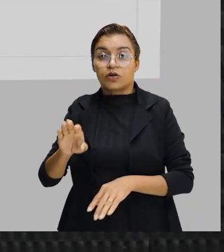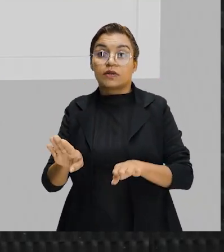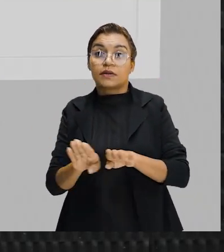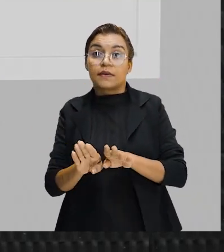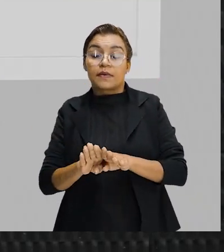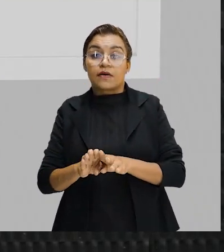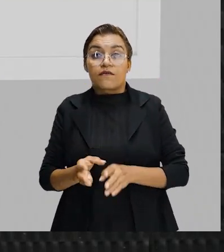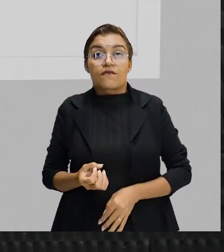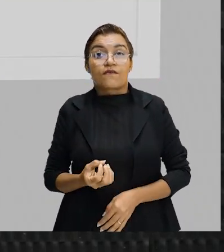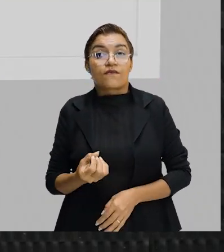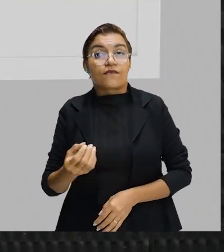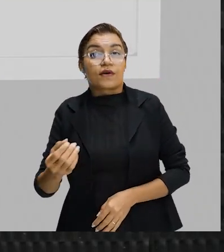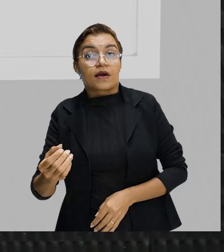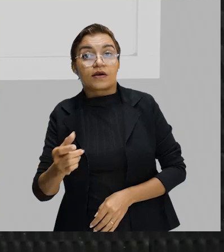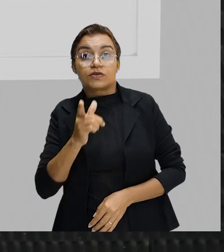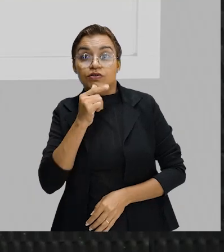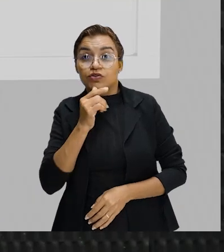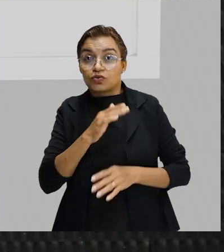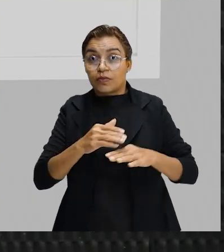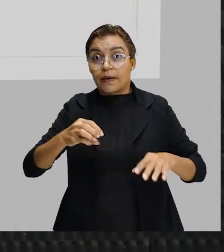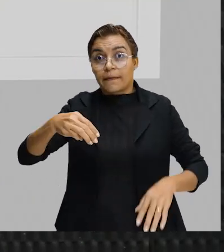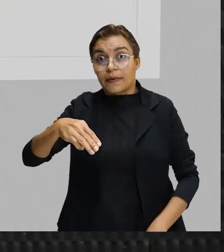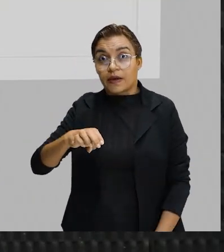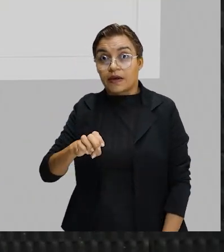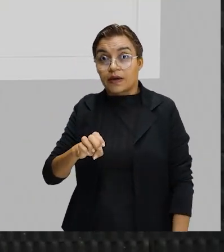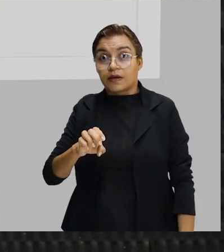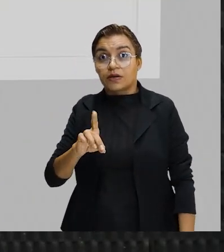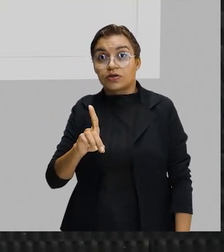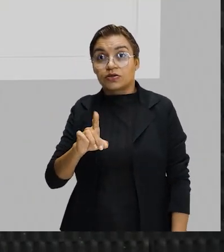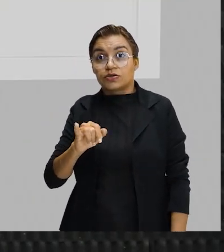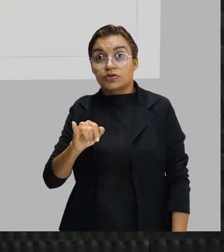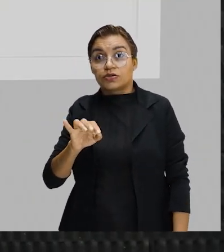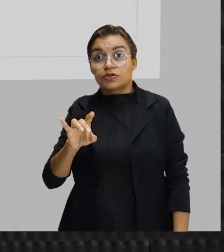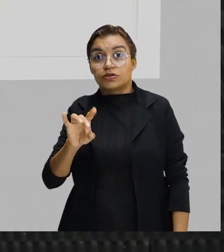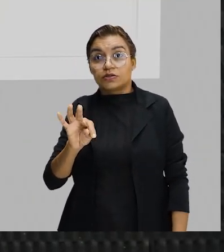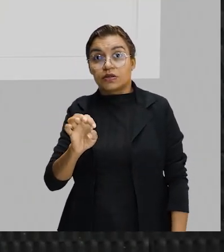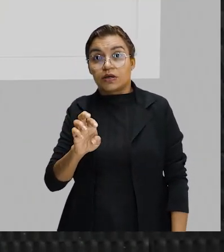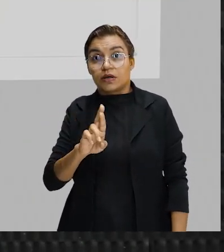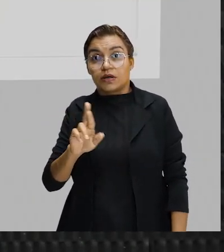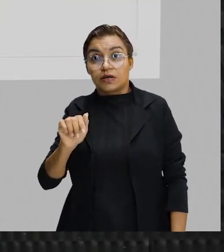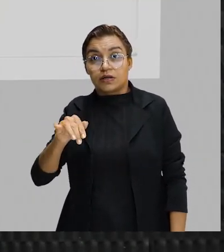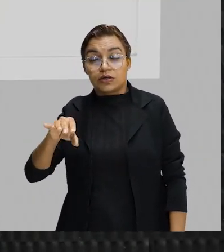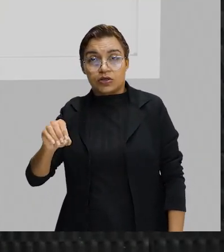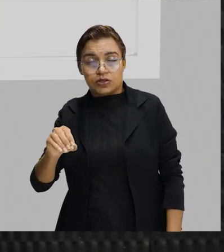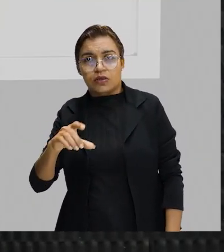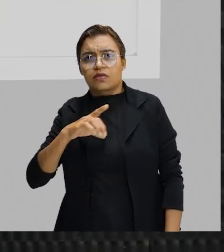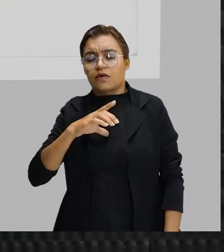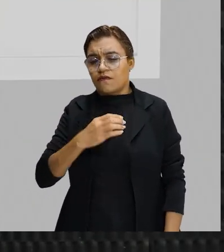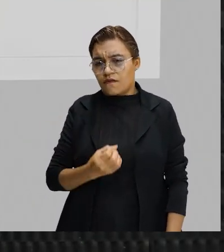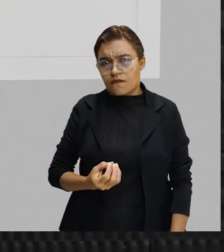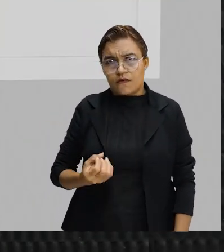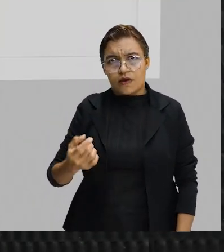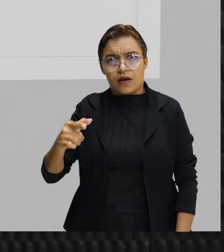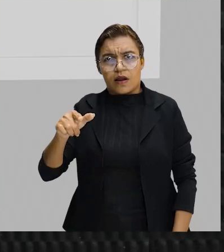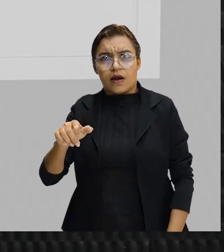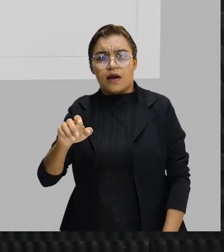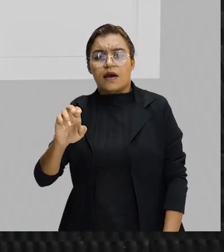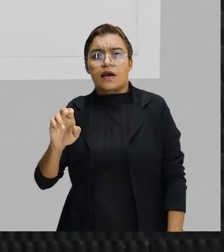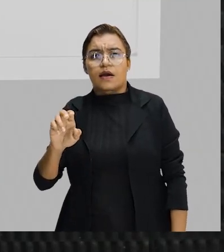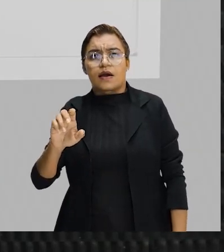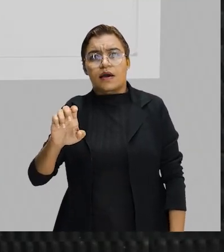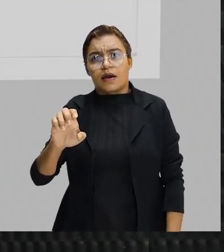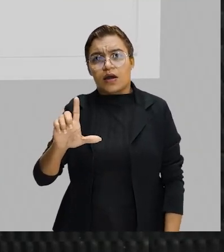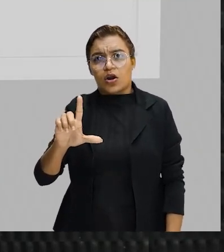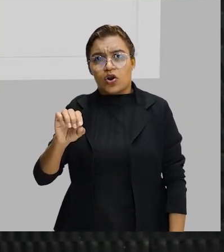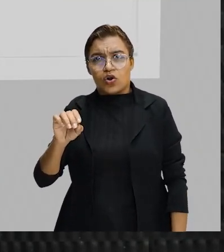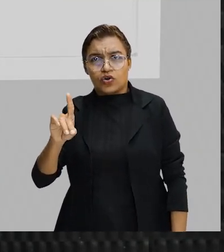também serão fundamentais. Essas viagens que, claro, a Hélade, os habitantes deste espaço geográfico